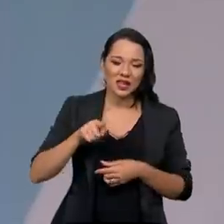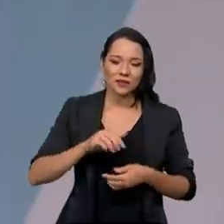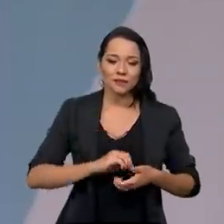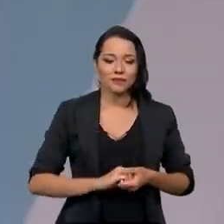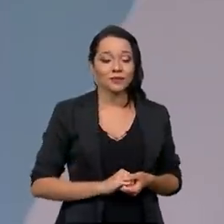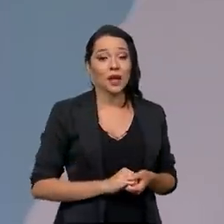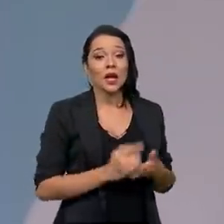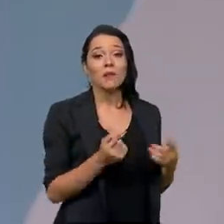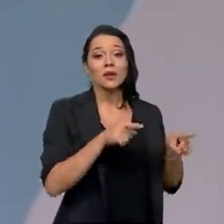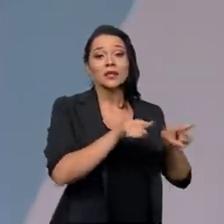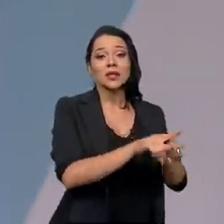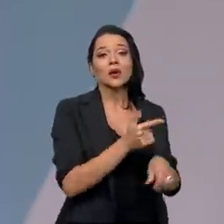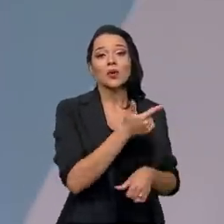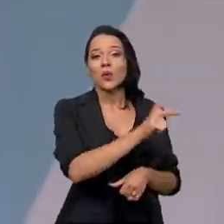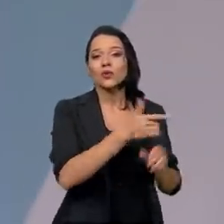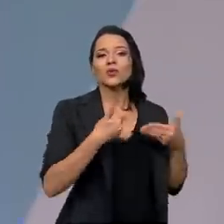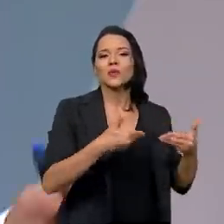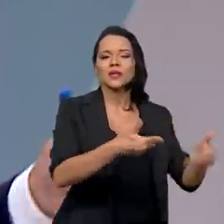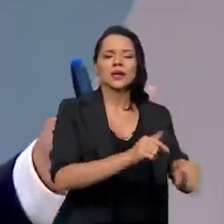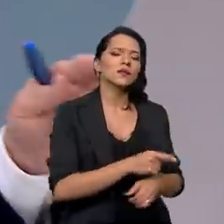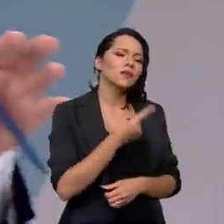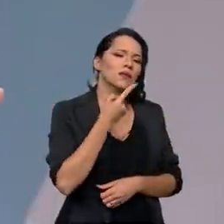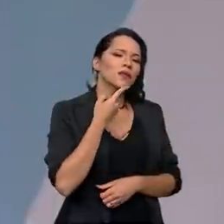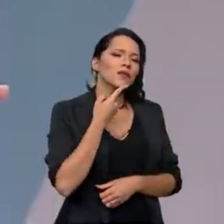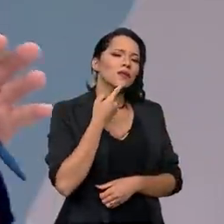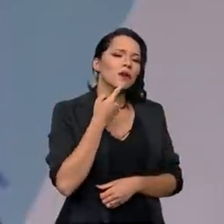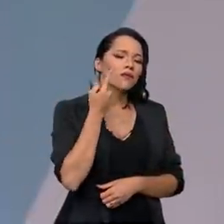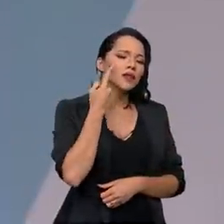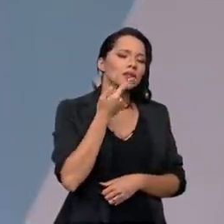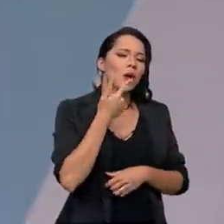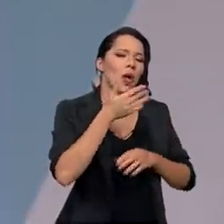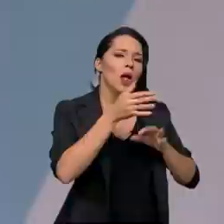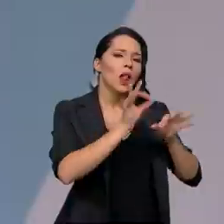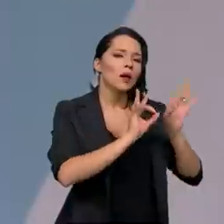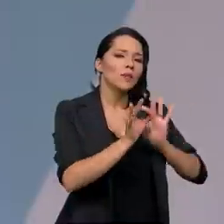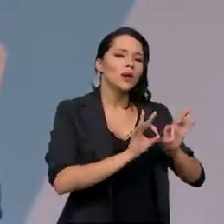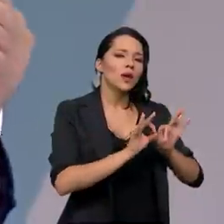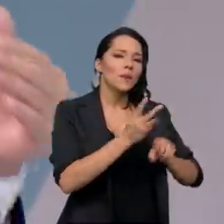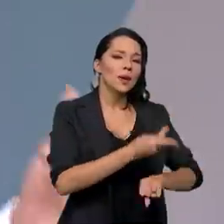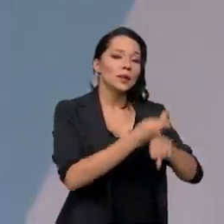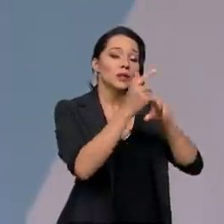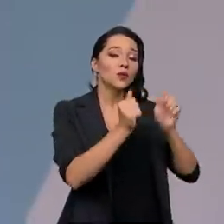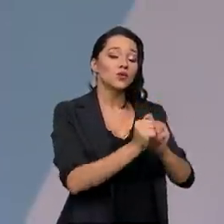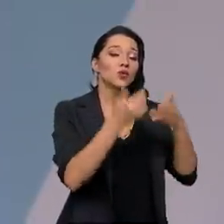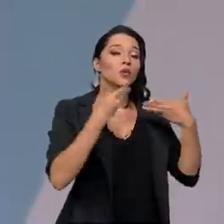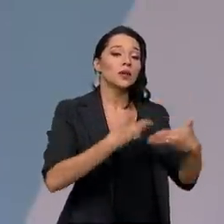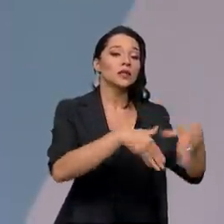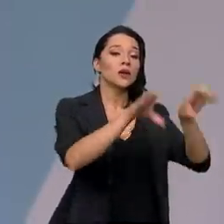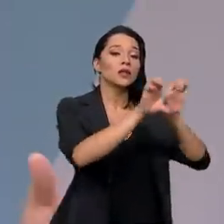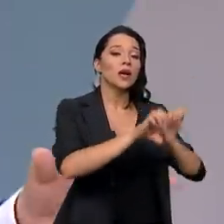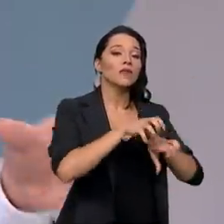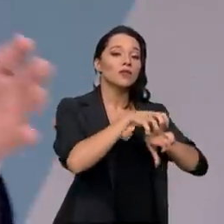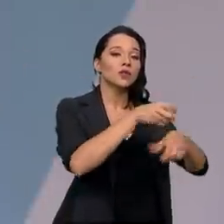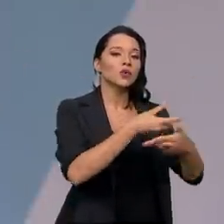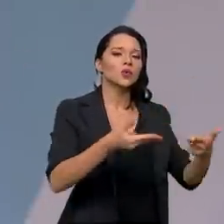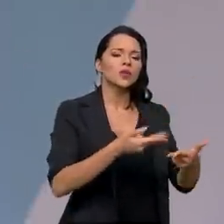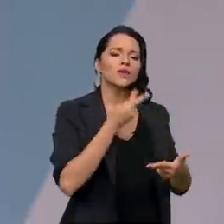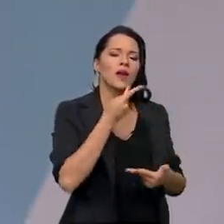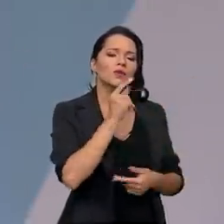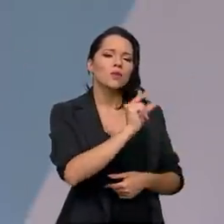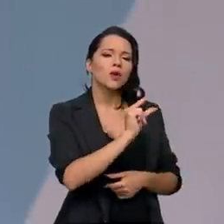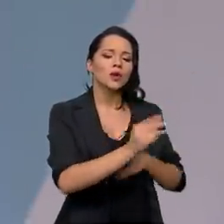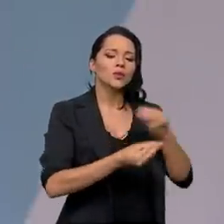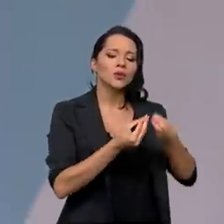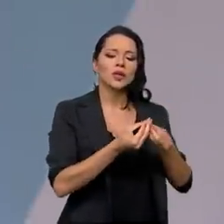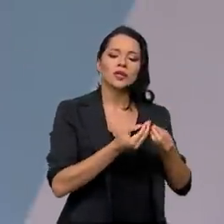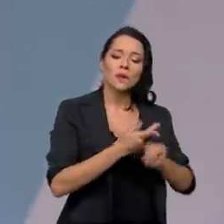E parcerias com outros ministérios? Eu vi que vocês estão elaborando uma premiação junto com o Ministério da Infraestrutura. Quero que a senhora falasse um pouquinho